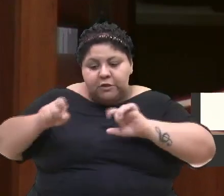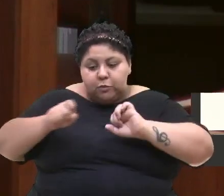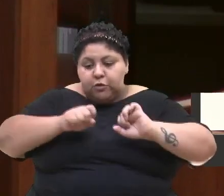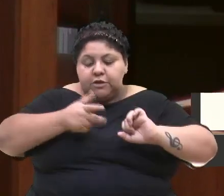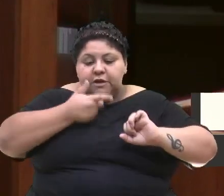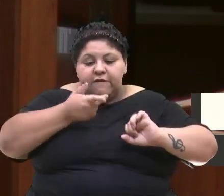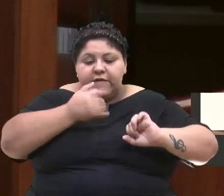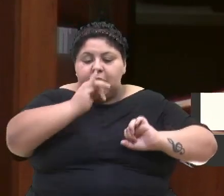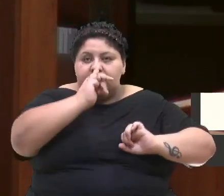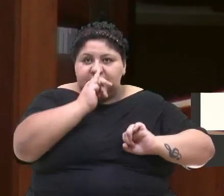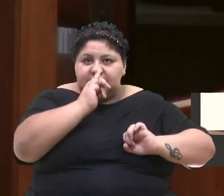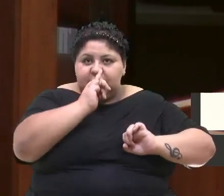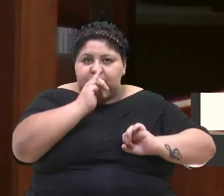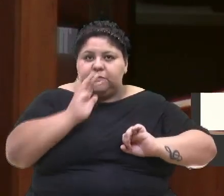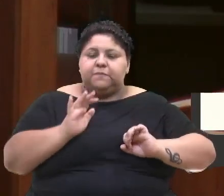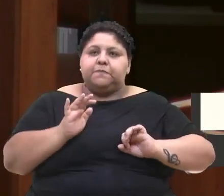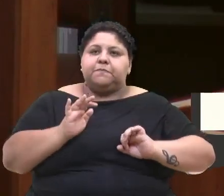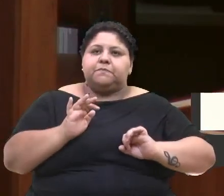um exemplo,